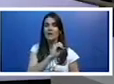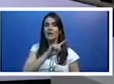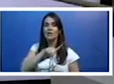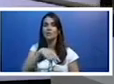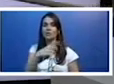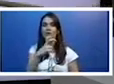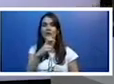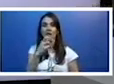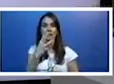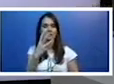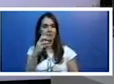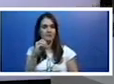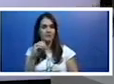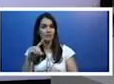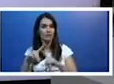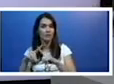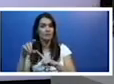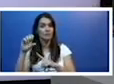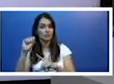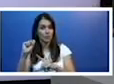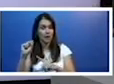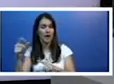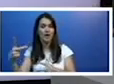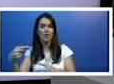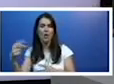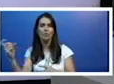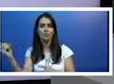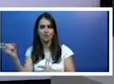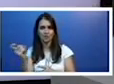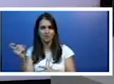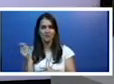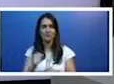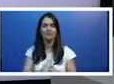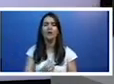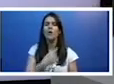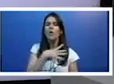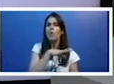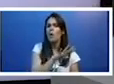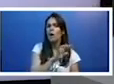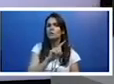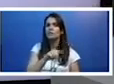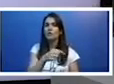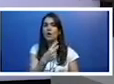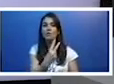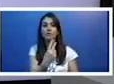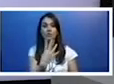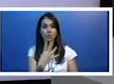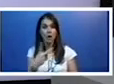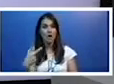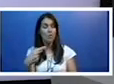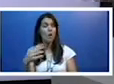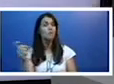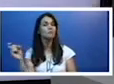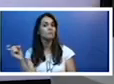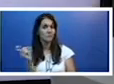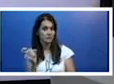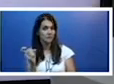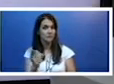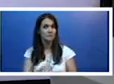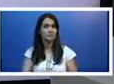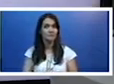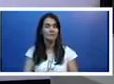0,530 vezes 8, que vai dar 4,24. Então o valor do cateto oposto, que é o